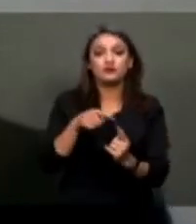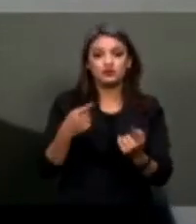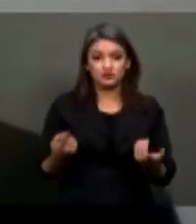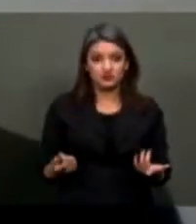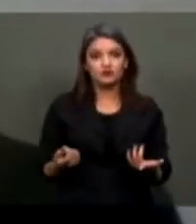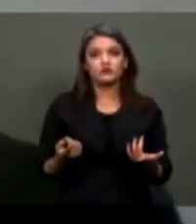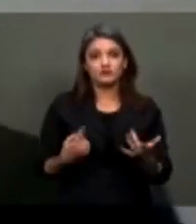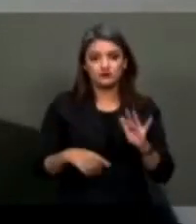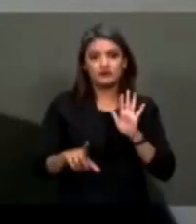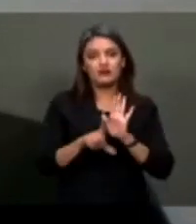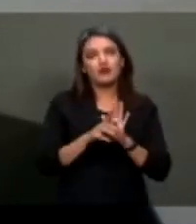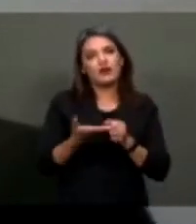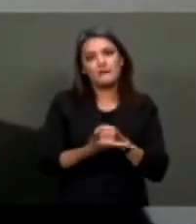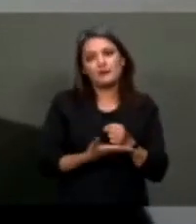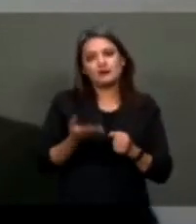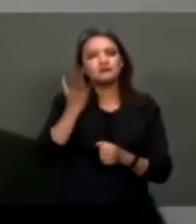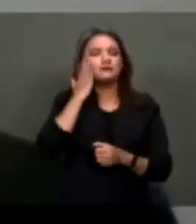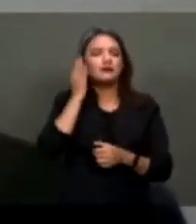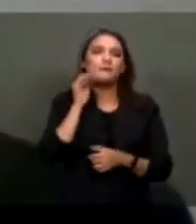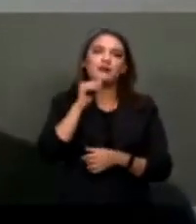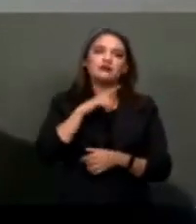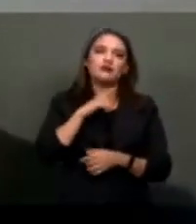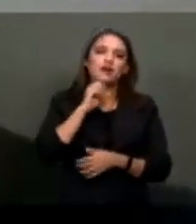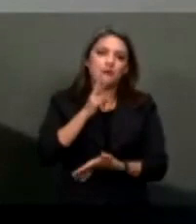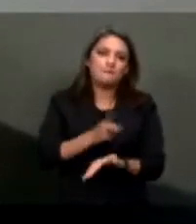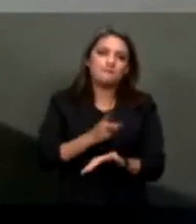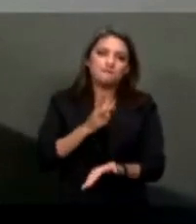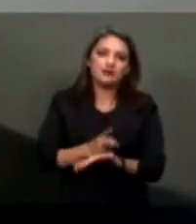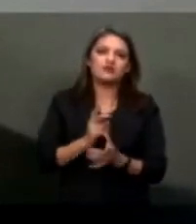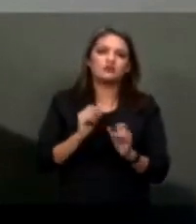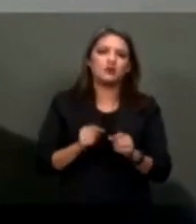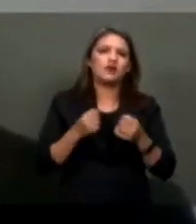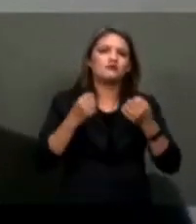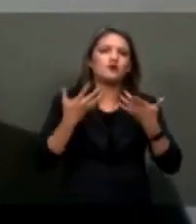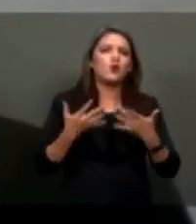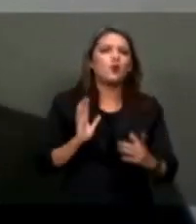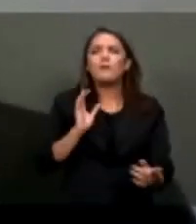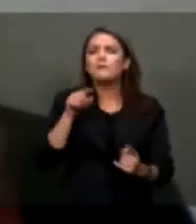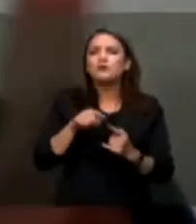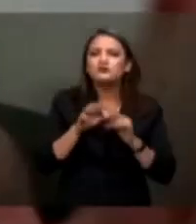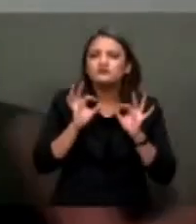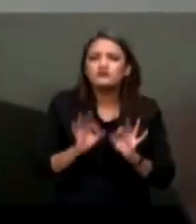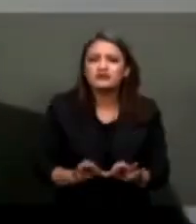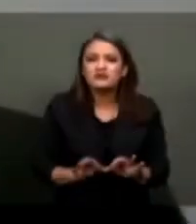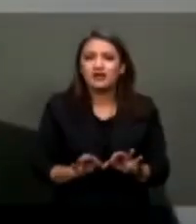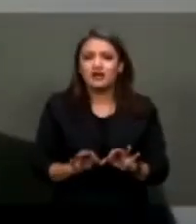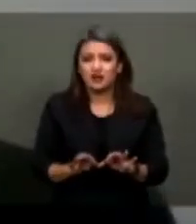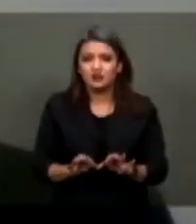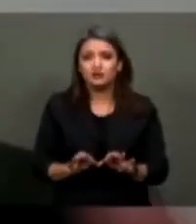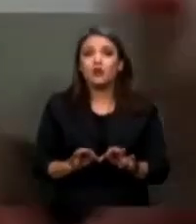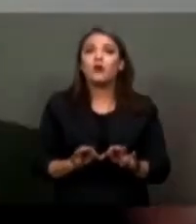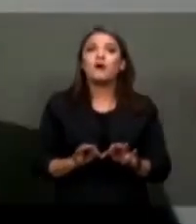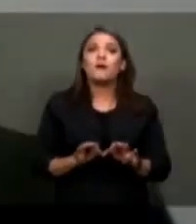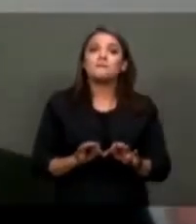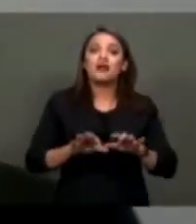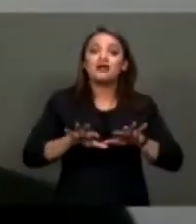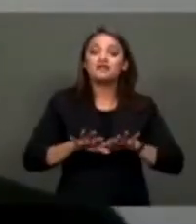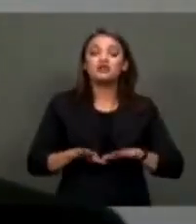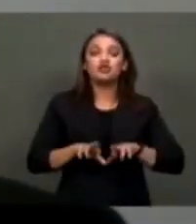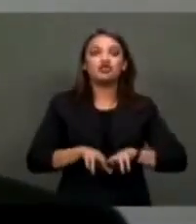que é base para verificar-se a existência Real de uma justificativa racional para desequiparação